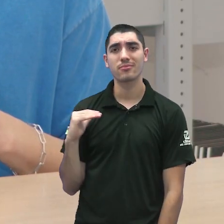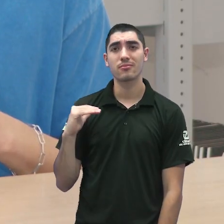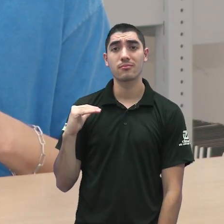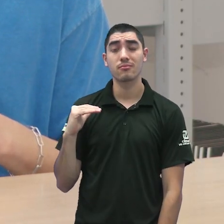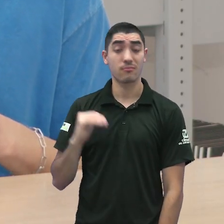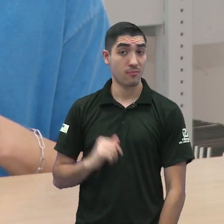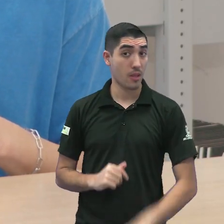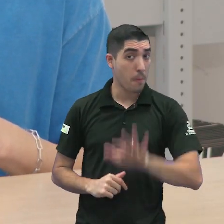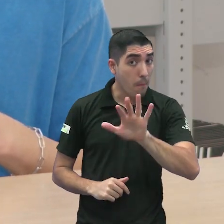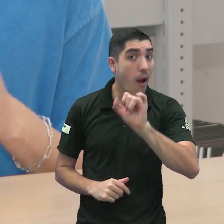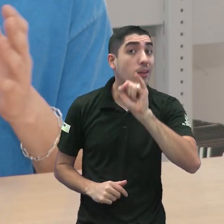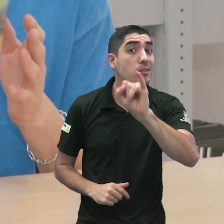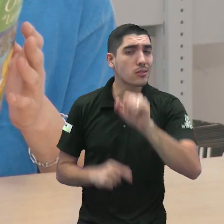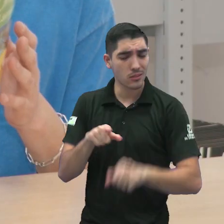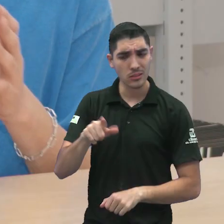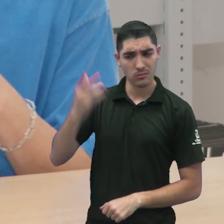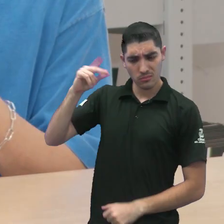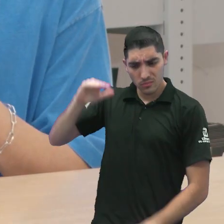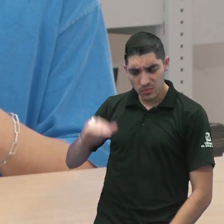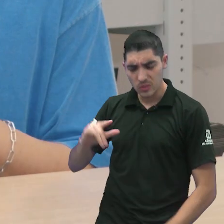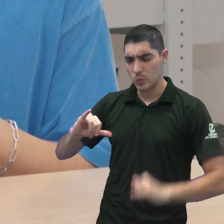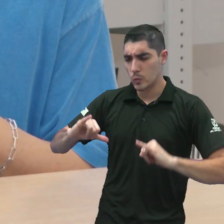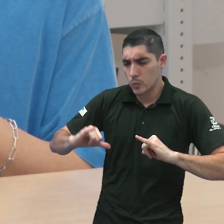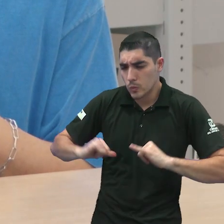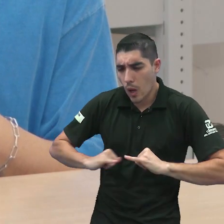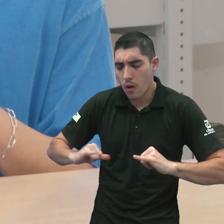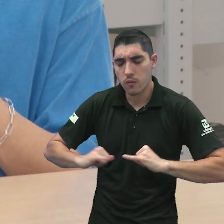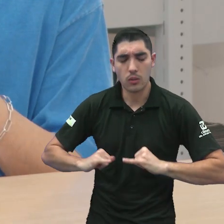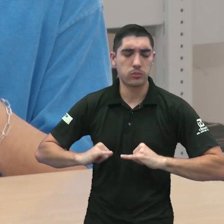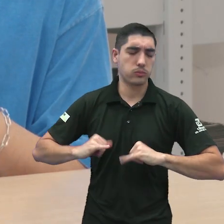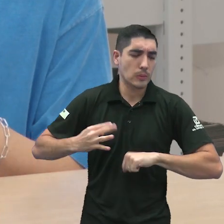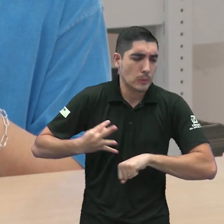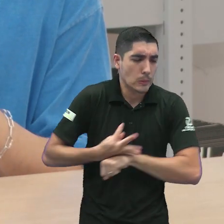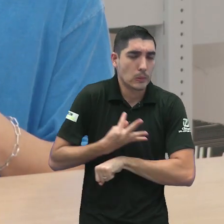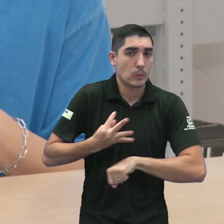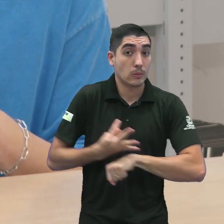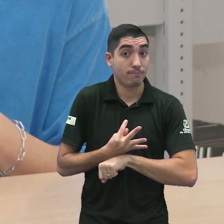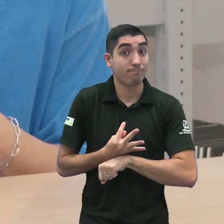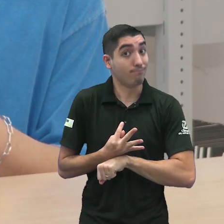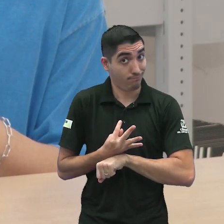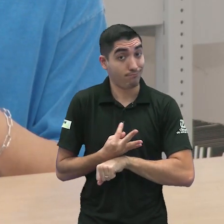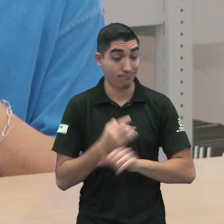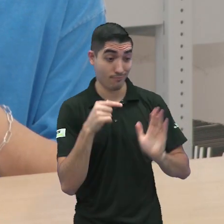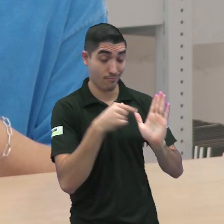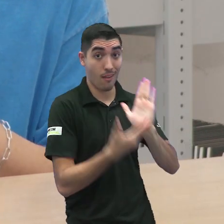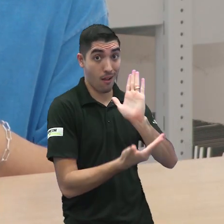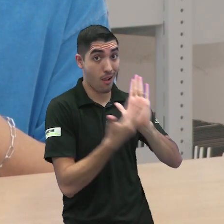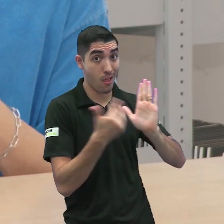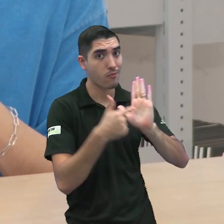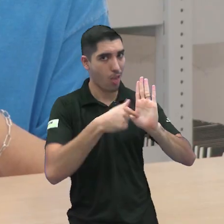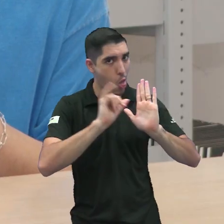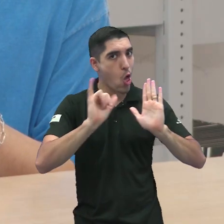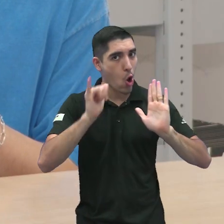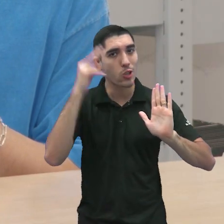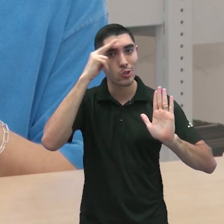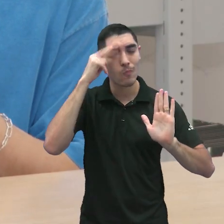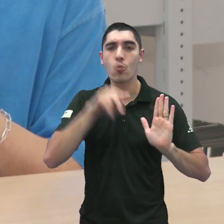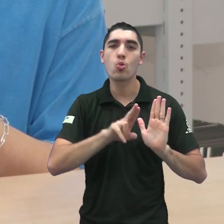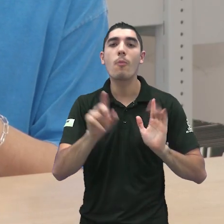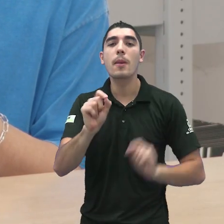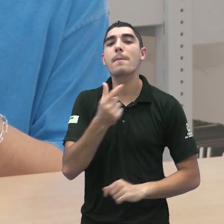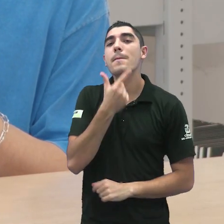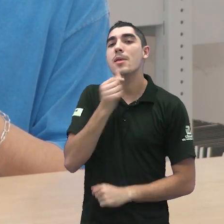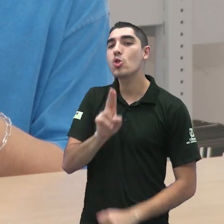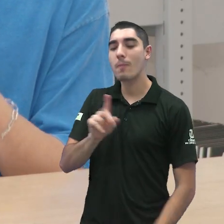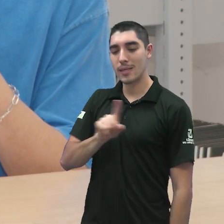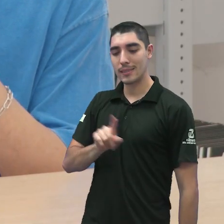e quando uma infância é marcada por dor e sofrimento? É sobre esse tipo de realidade que a gente vai falar hoje na história do menino